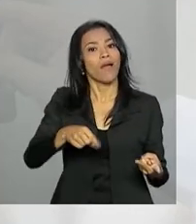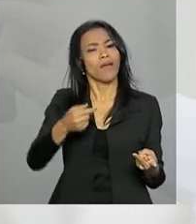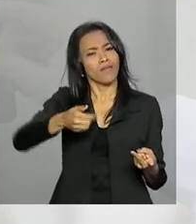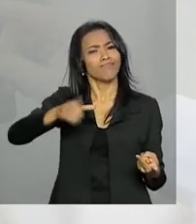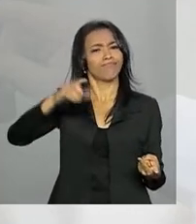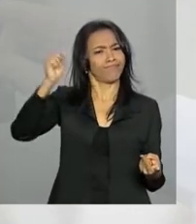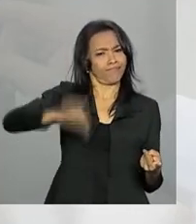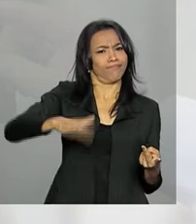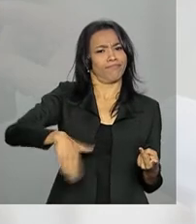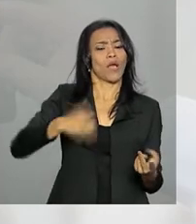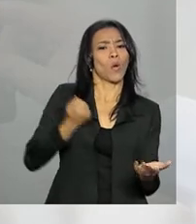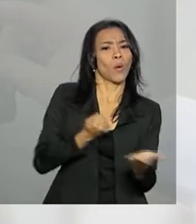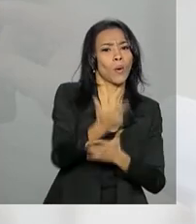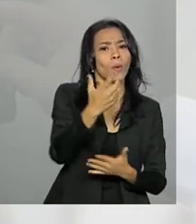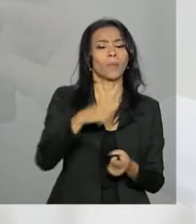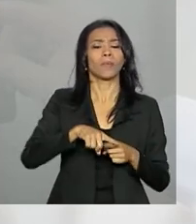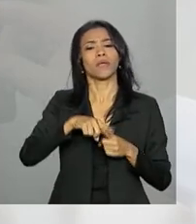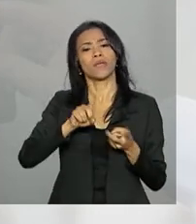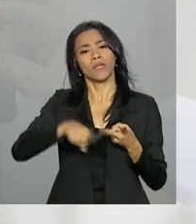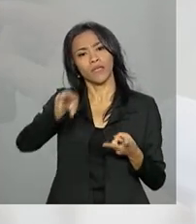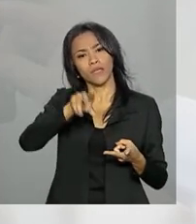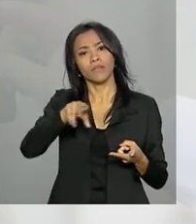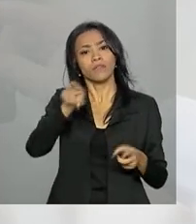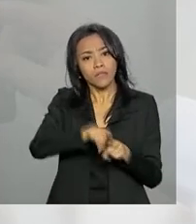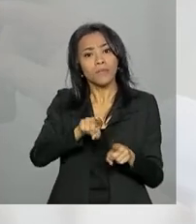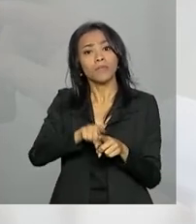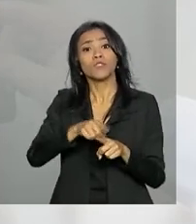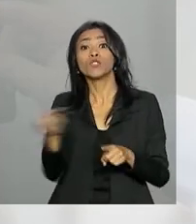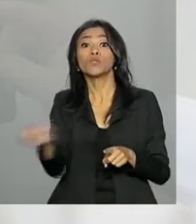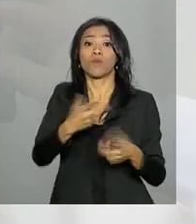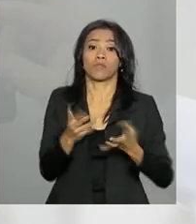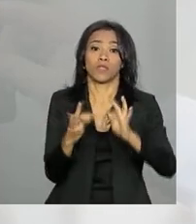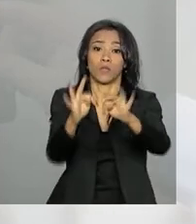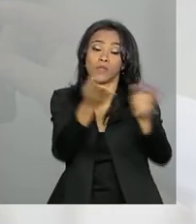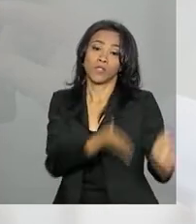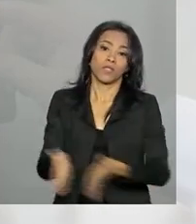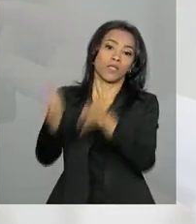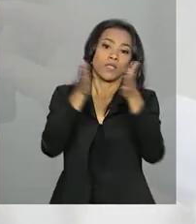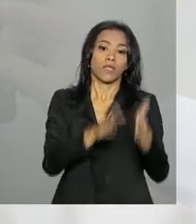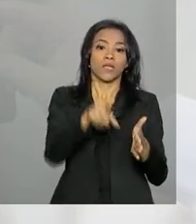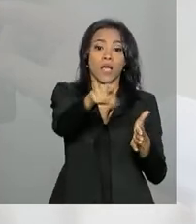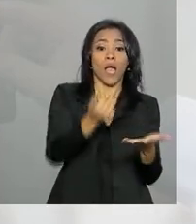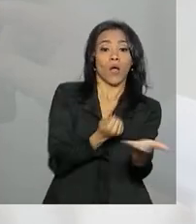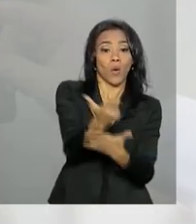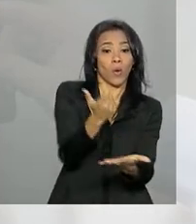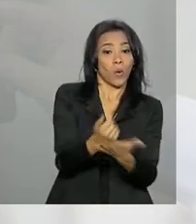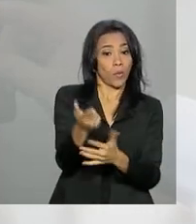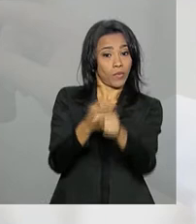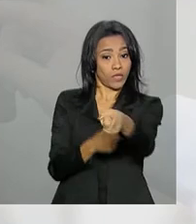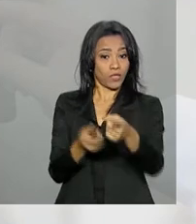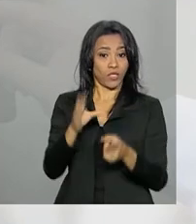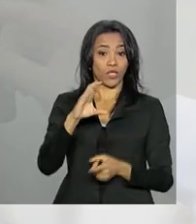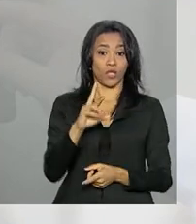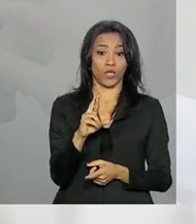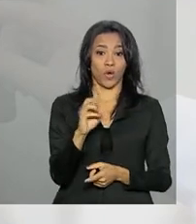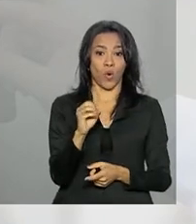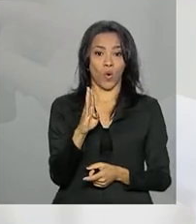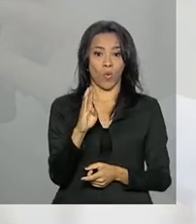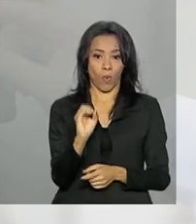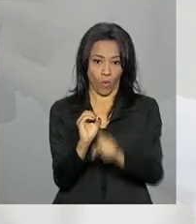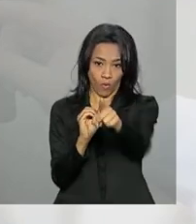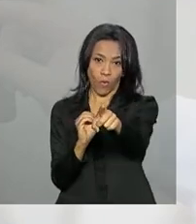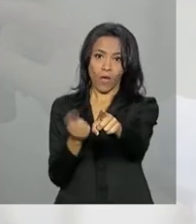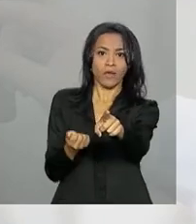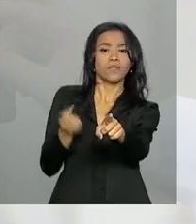compra e desenvolvimento de novas tecnologias a importação de robôs têm alíquota zero o que leva o